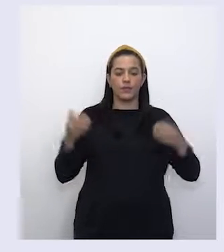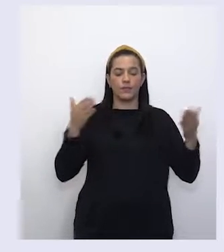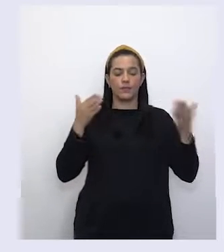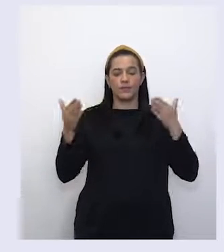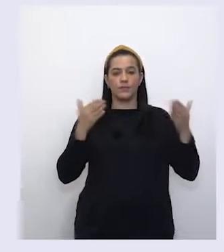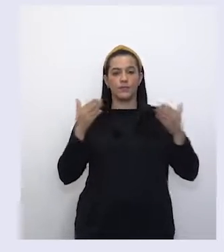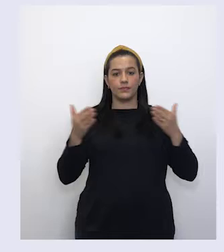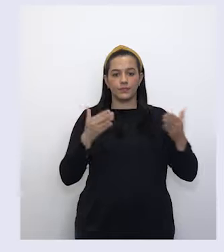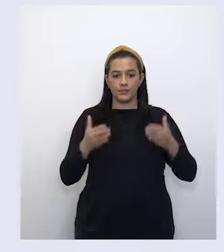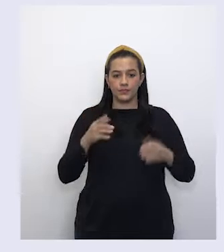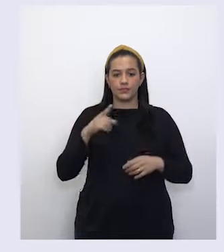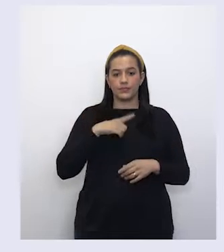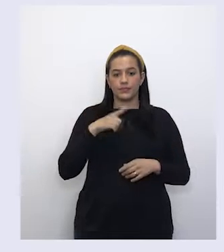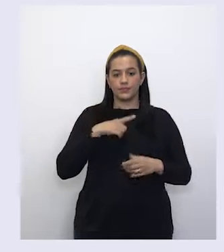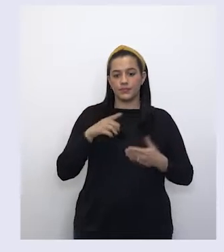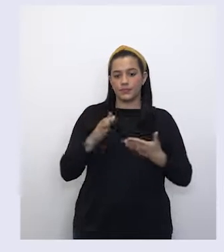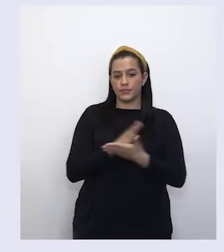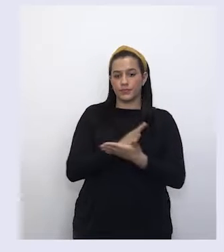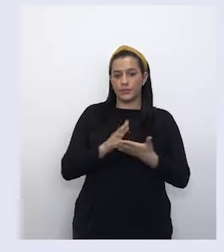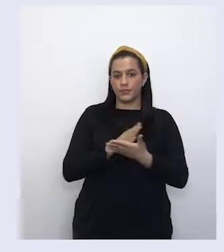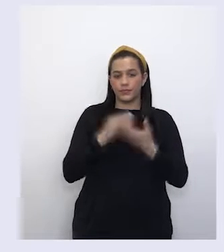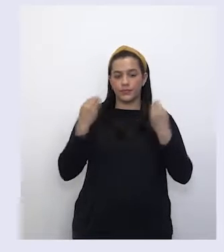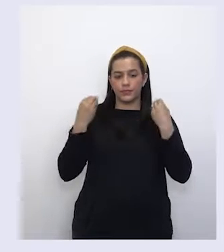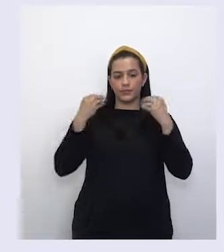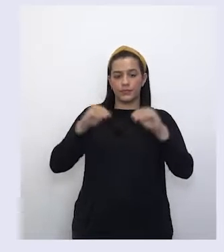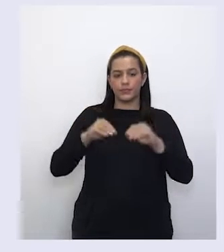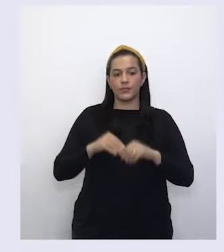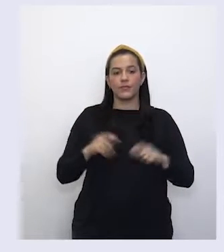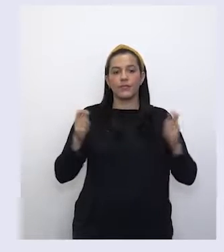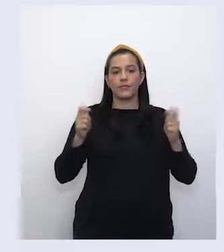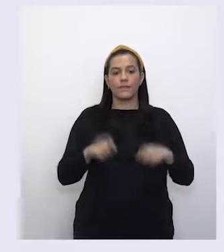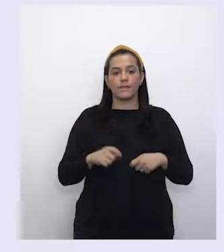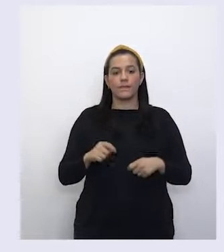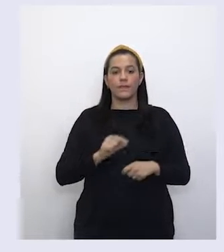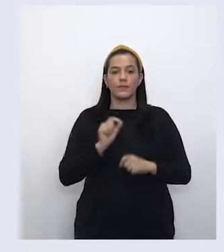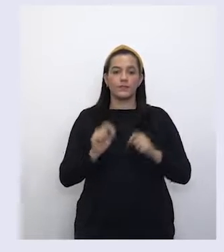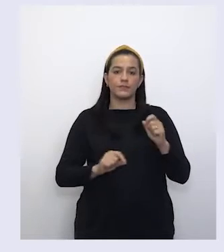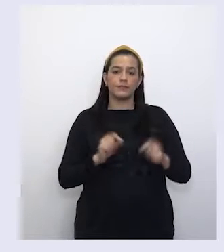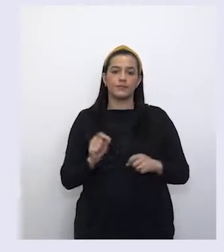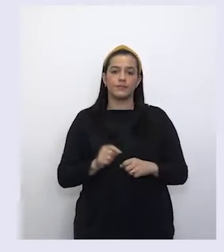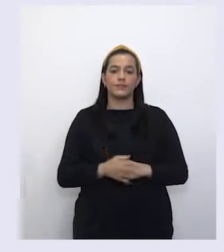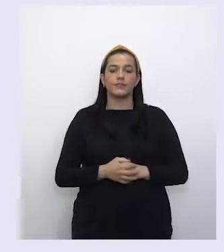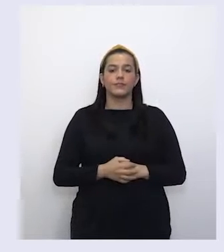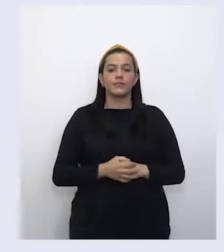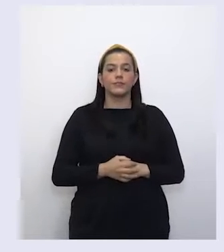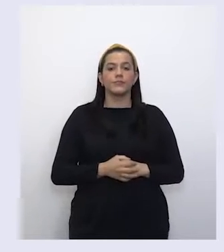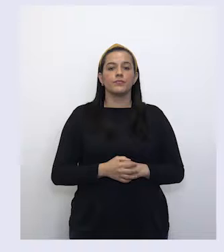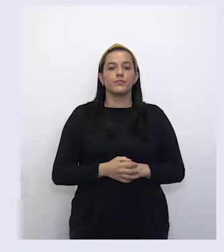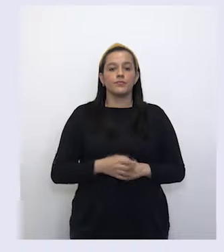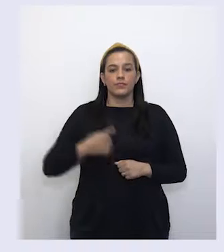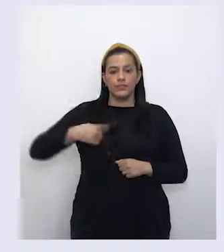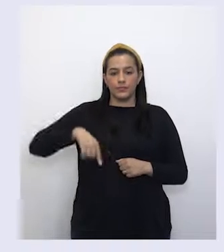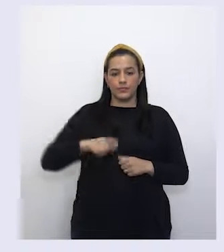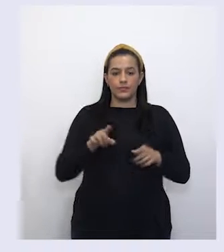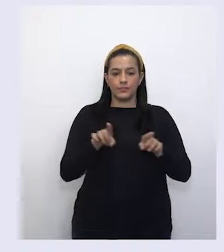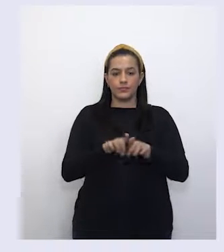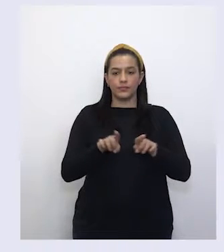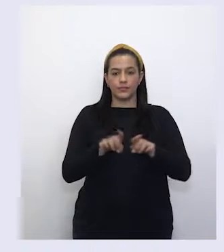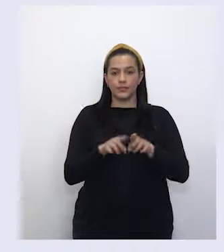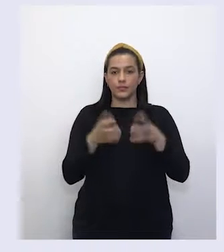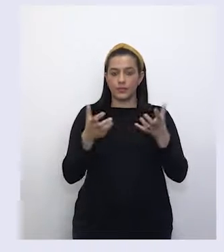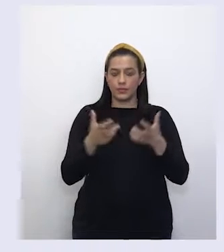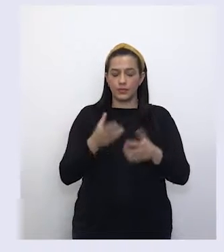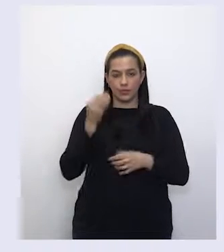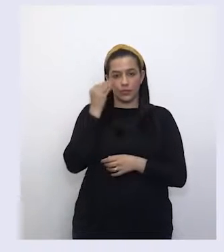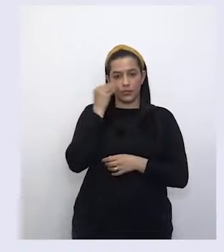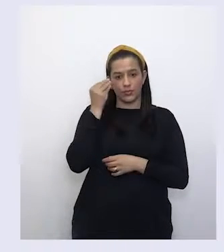paralelo e em série. No caso, nós queríamos também fazer um teste com